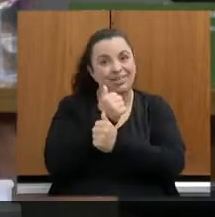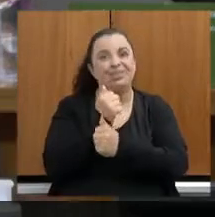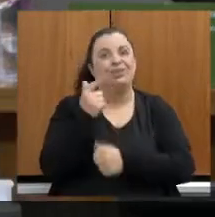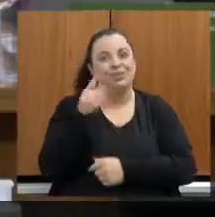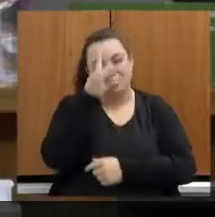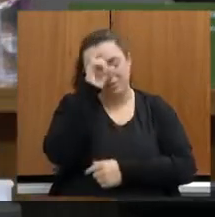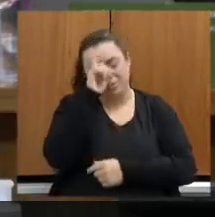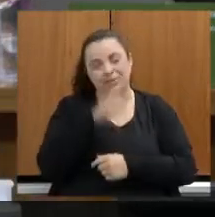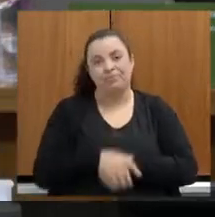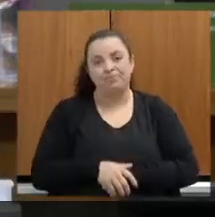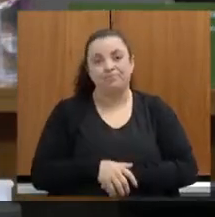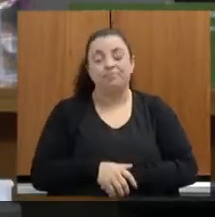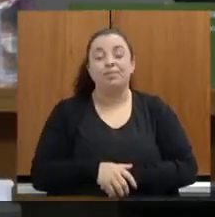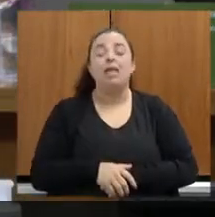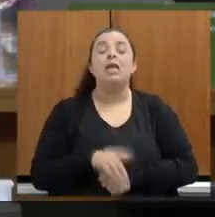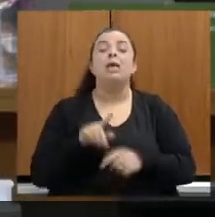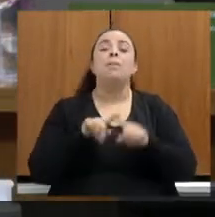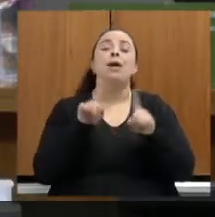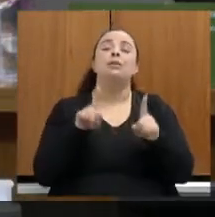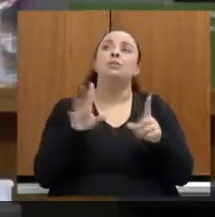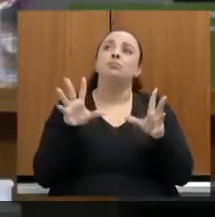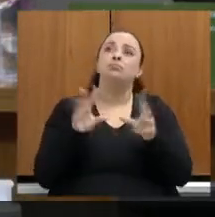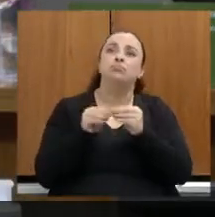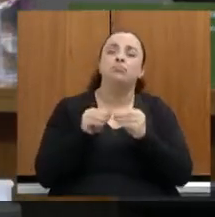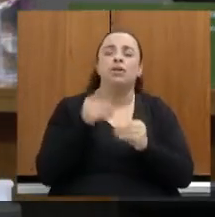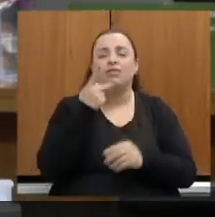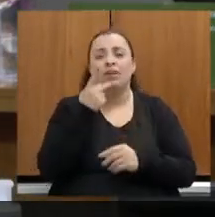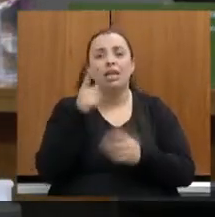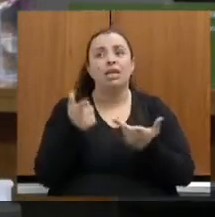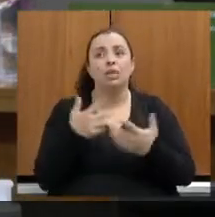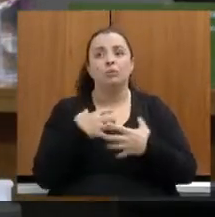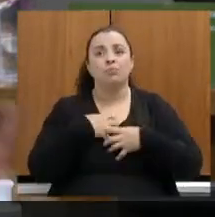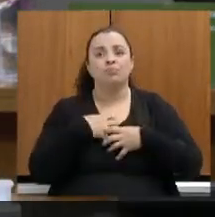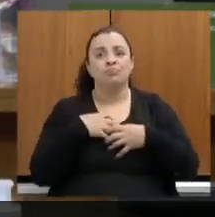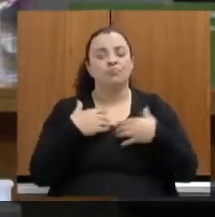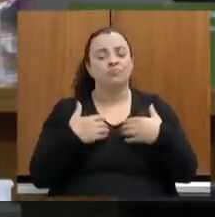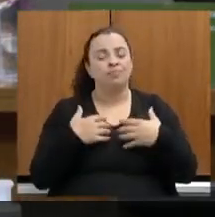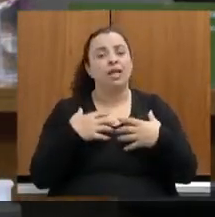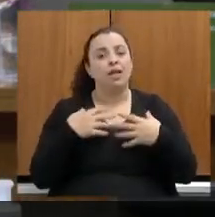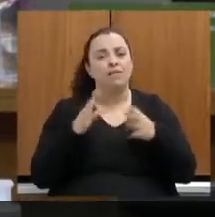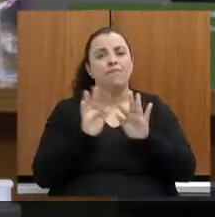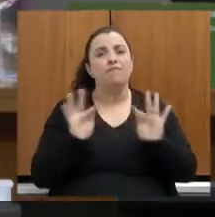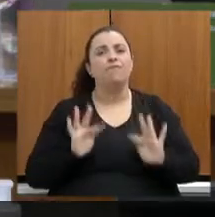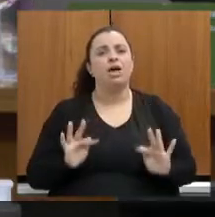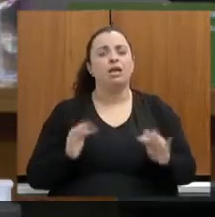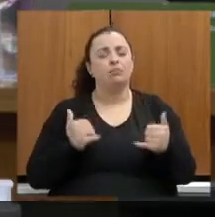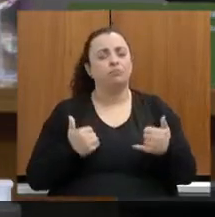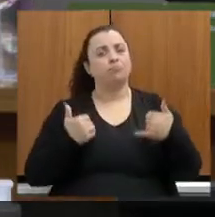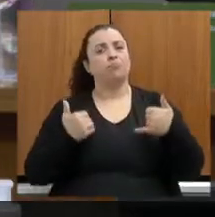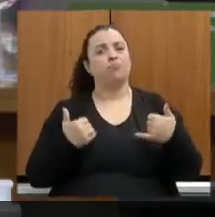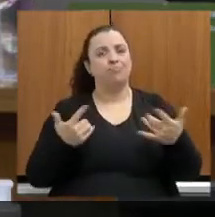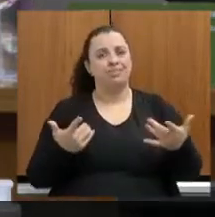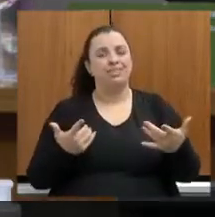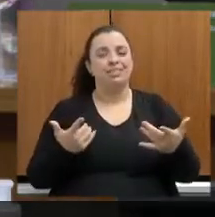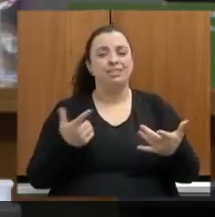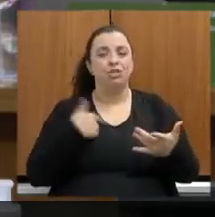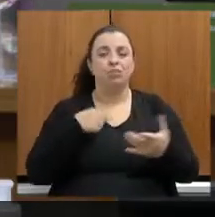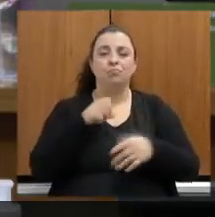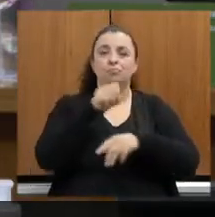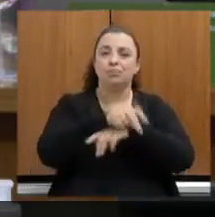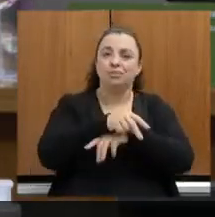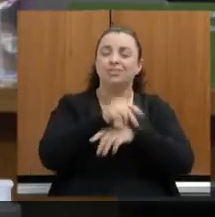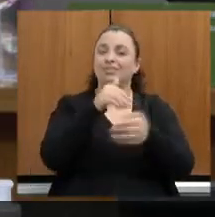gente o quanto que agem eu sinto orgulho que está na secretaria